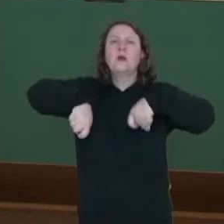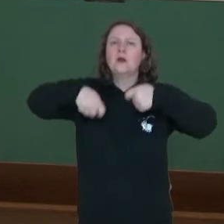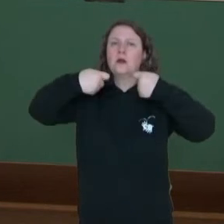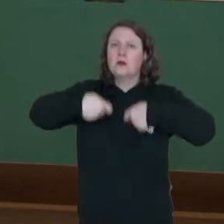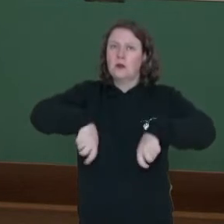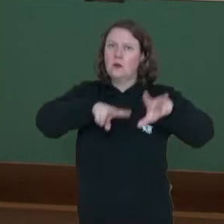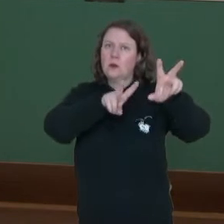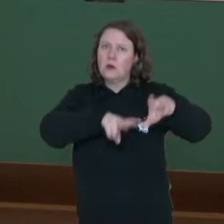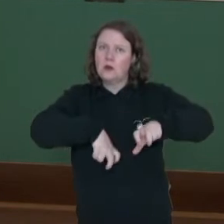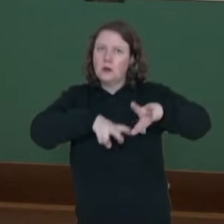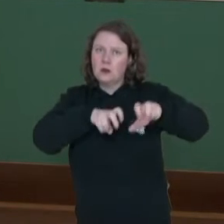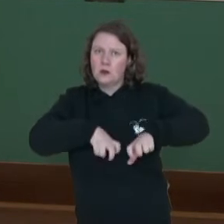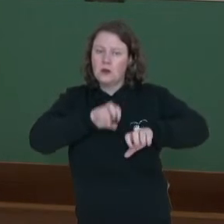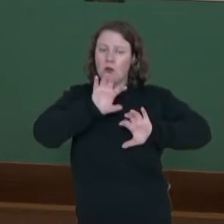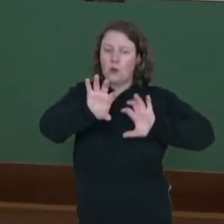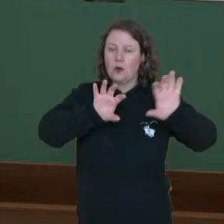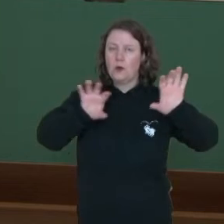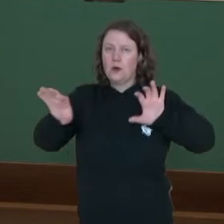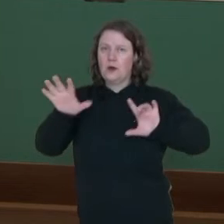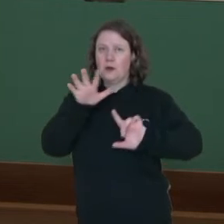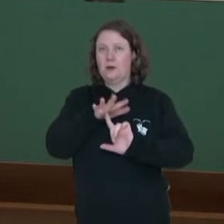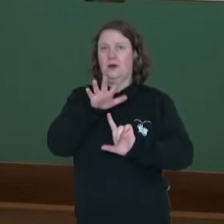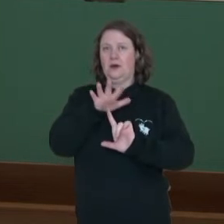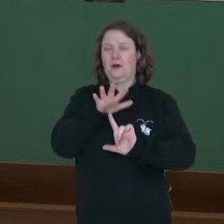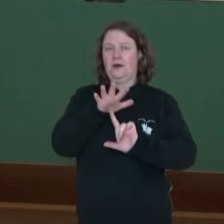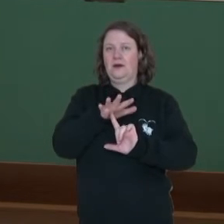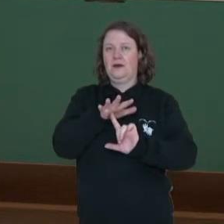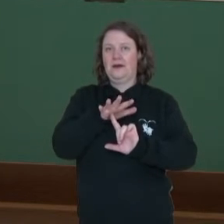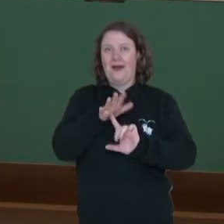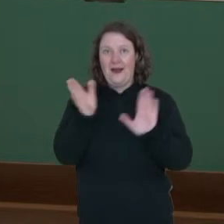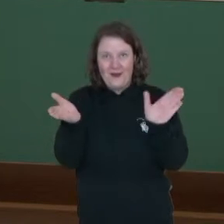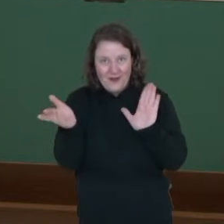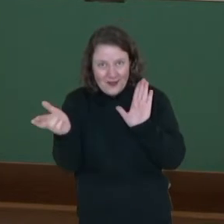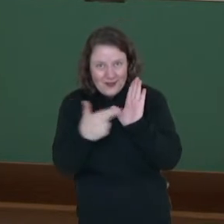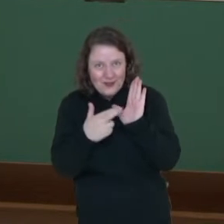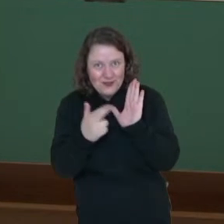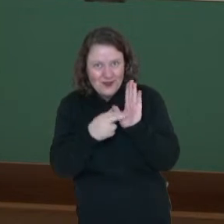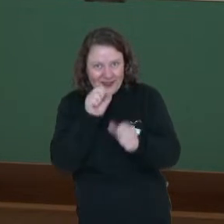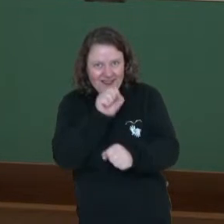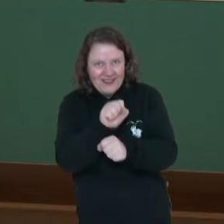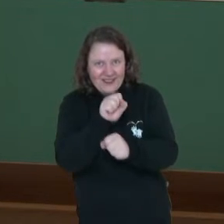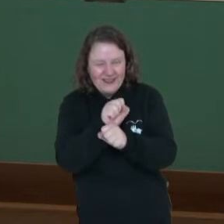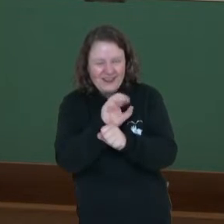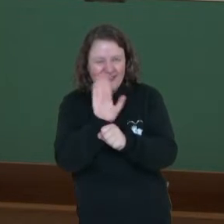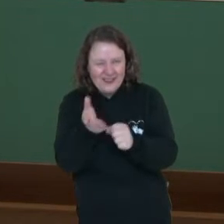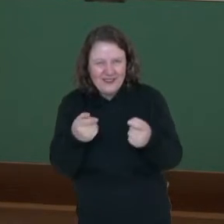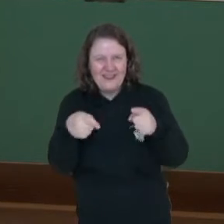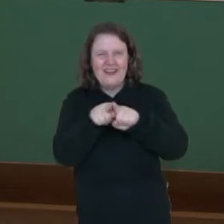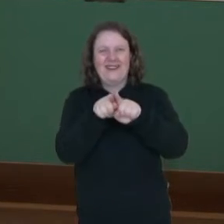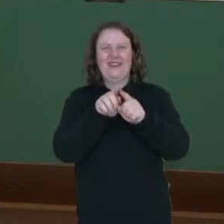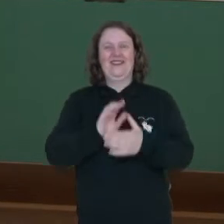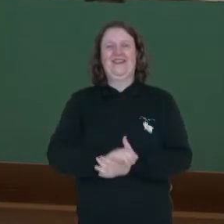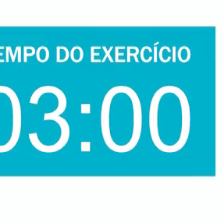produção de café nessas regiões do Paraná? Conto com a tua resposta e a gente já volta a fazer a correção.